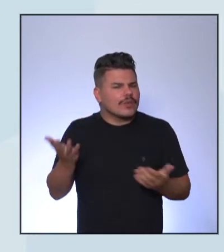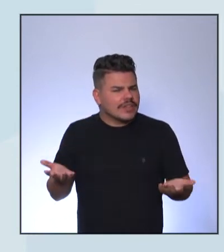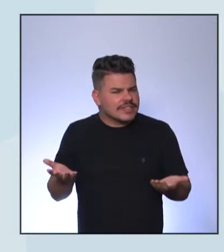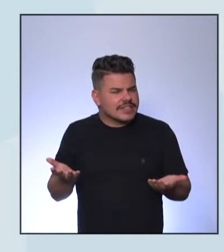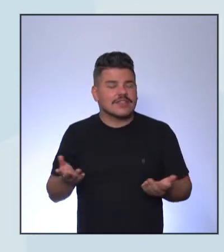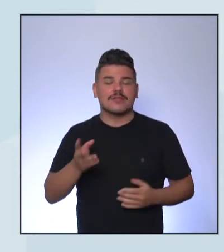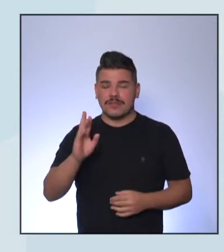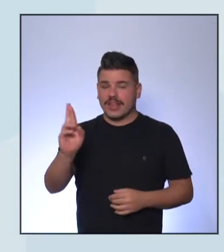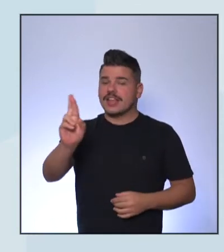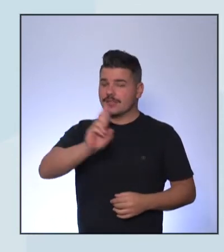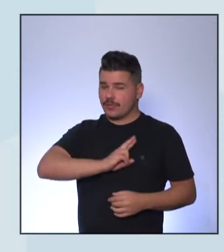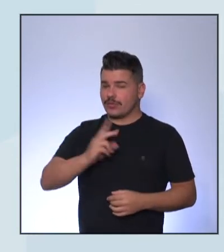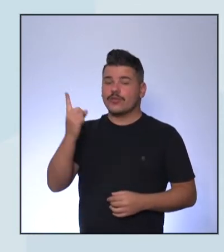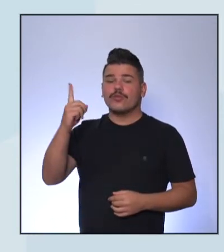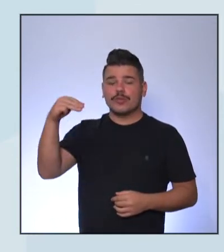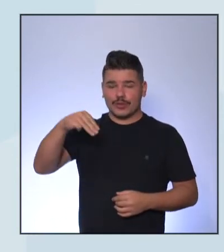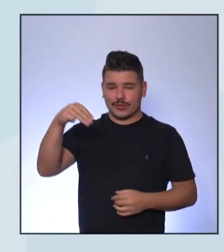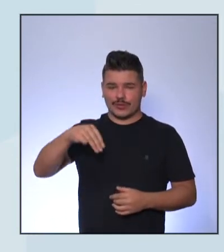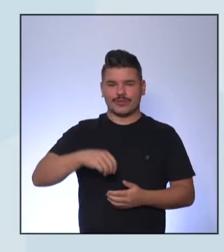para isso.